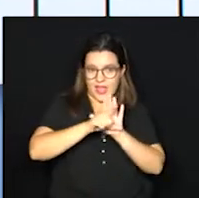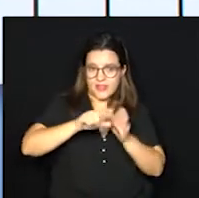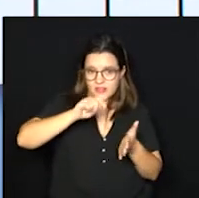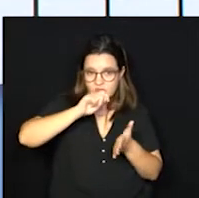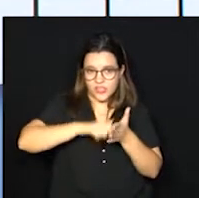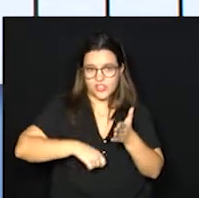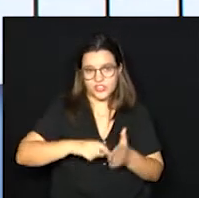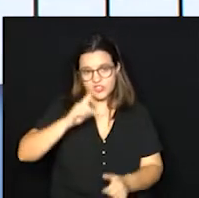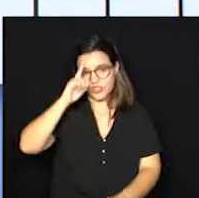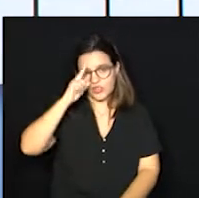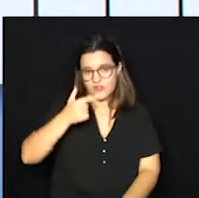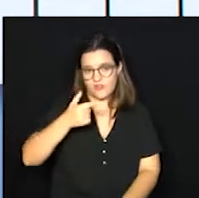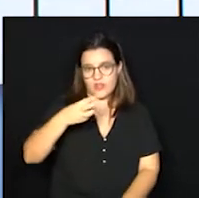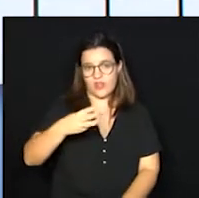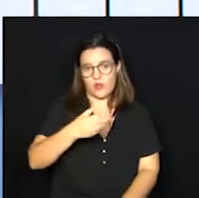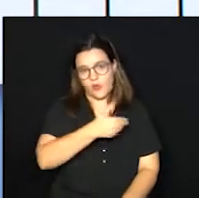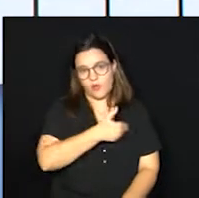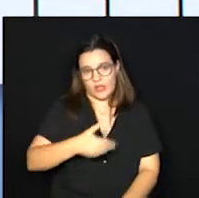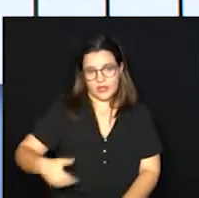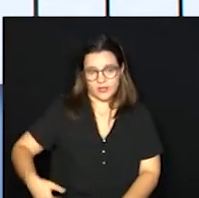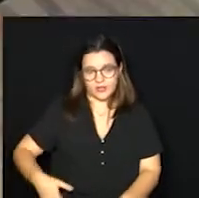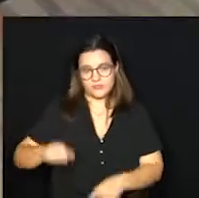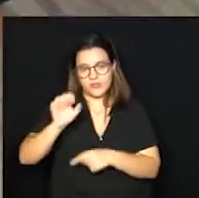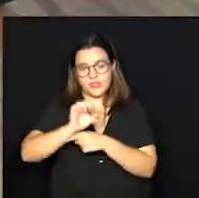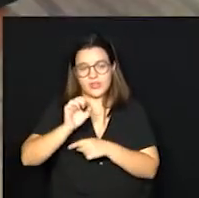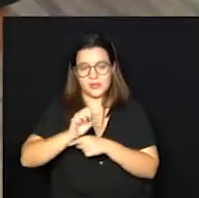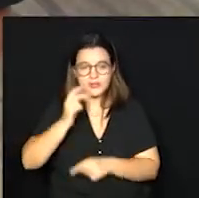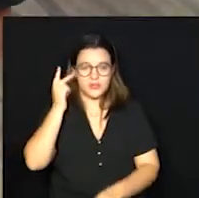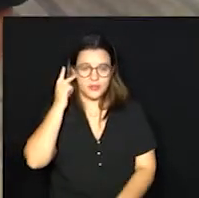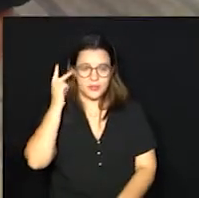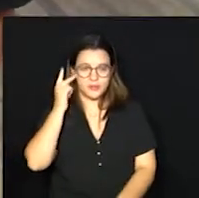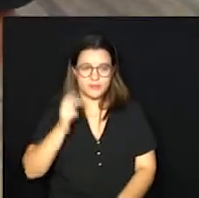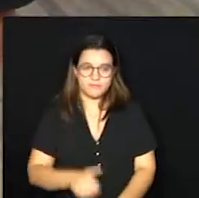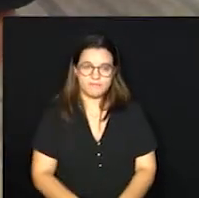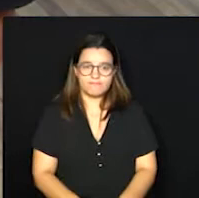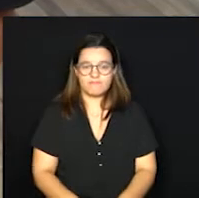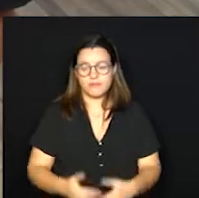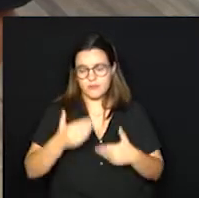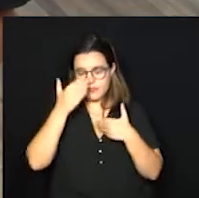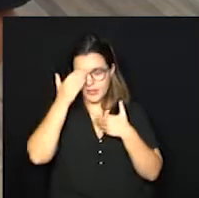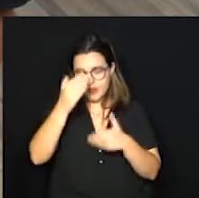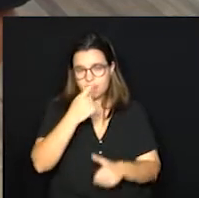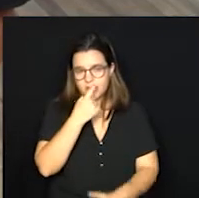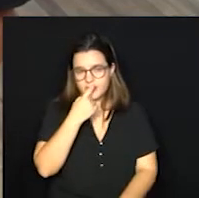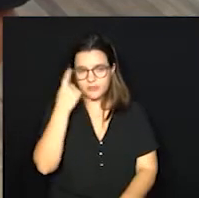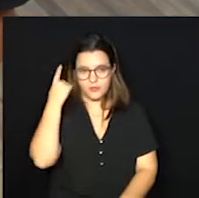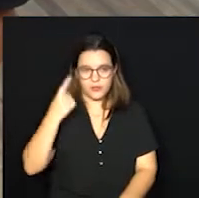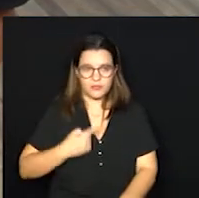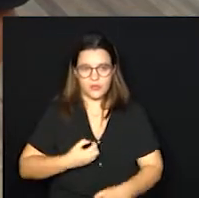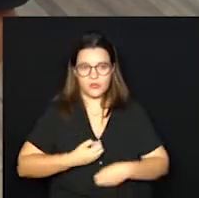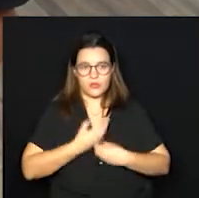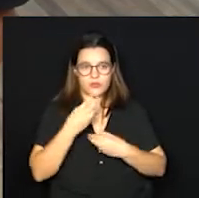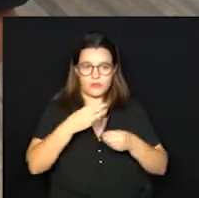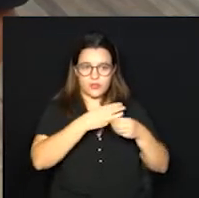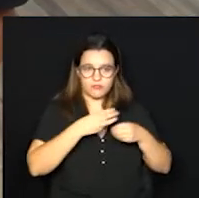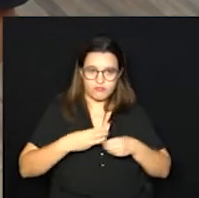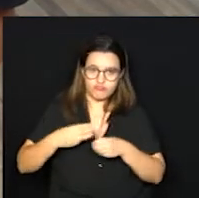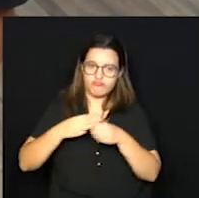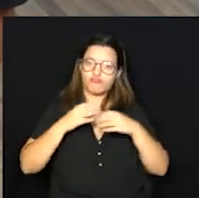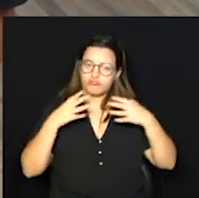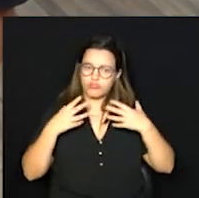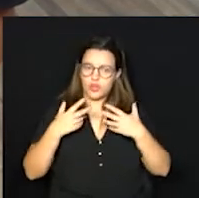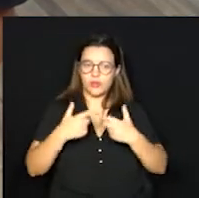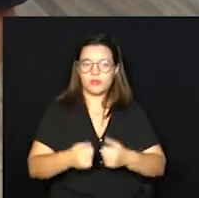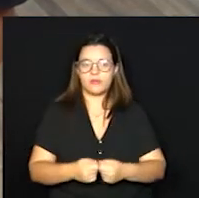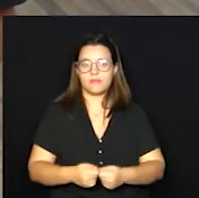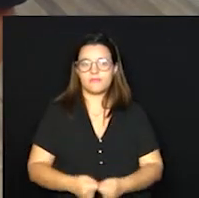dia 23 pelo governador do estado. Tá certo, então, Mina Abreu, notícias da metrópole de forma completa aqui